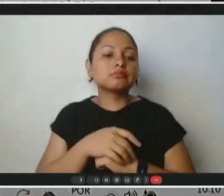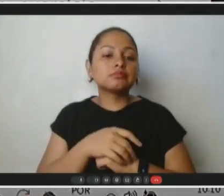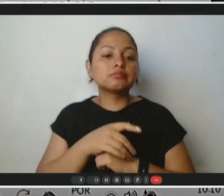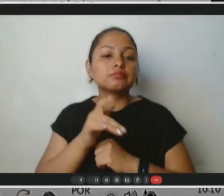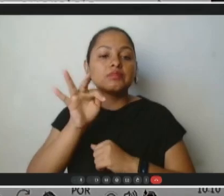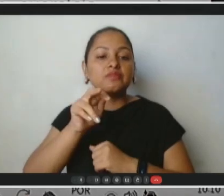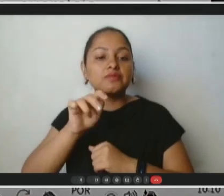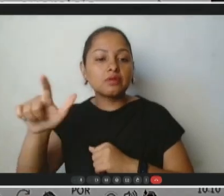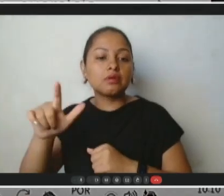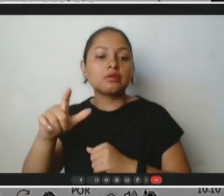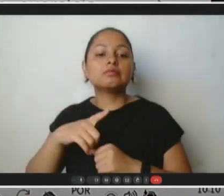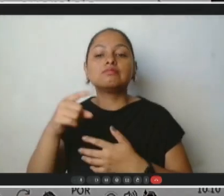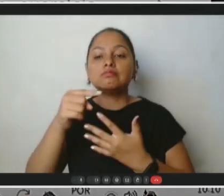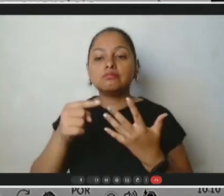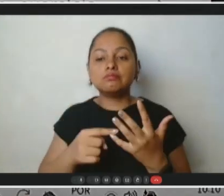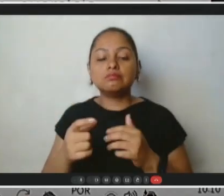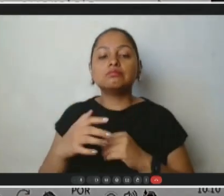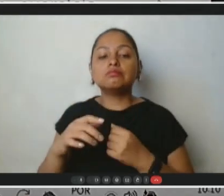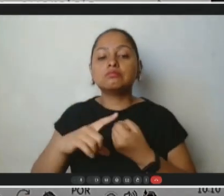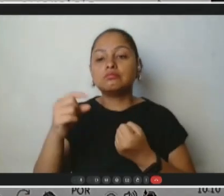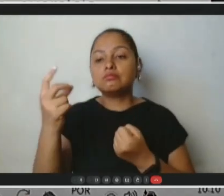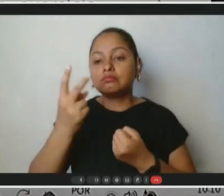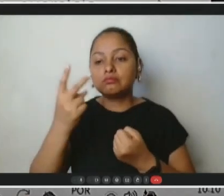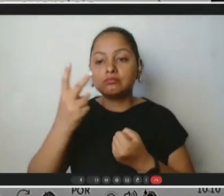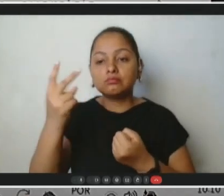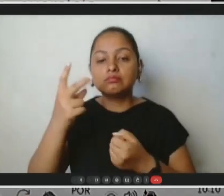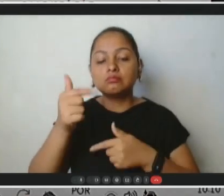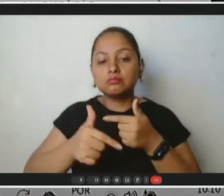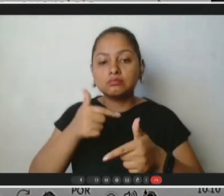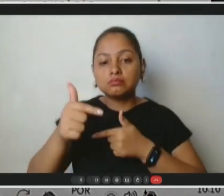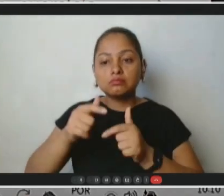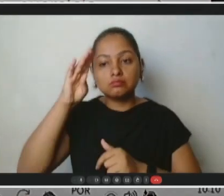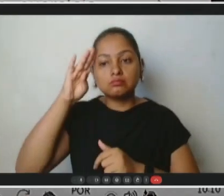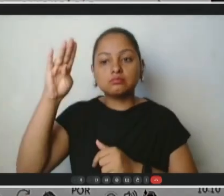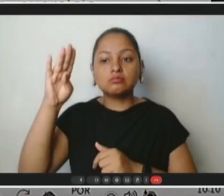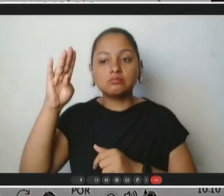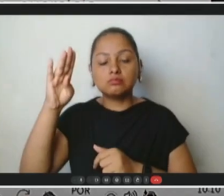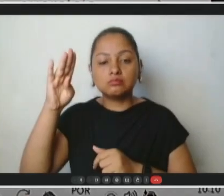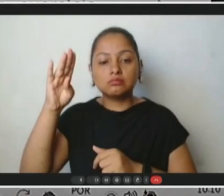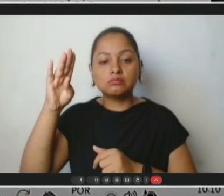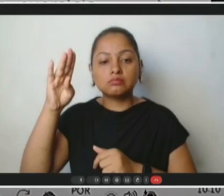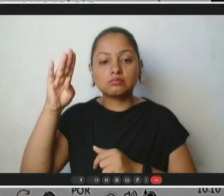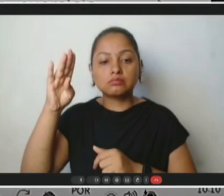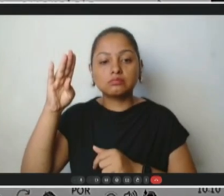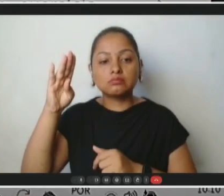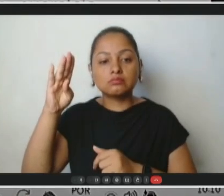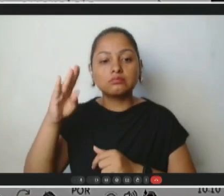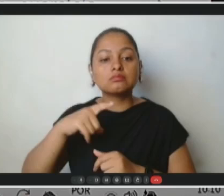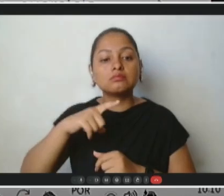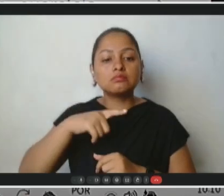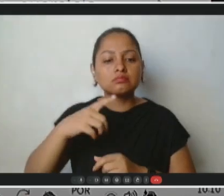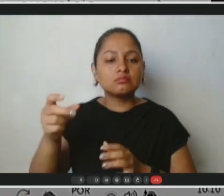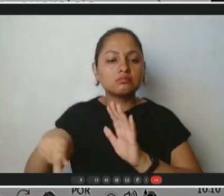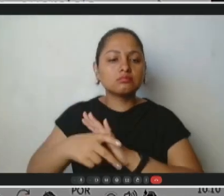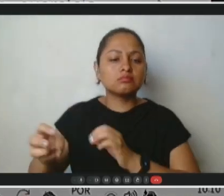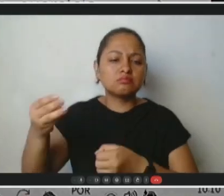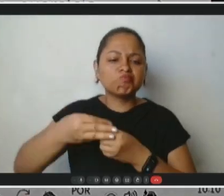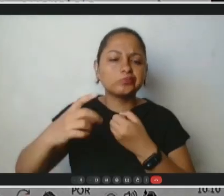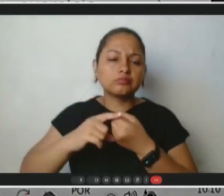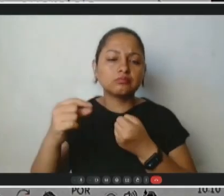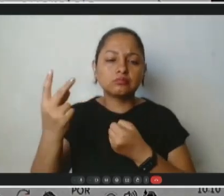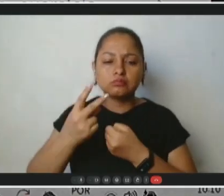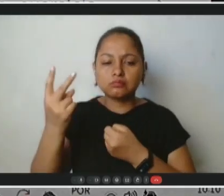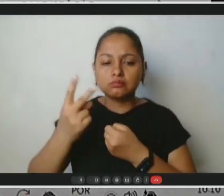finais. Capítulo 2º, ações prioritárias e metas da administração pública municipal. Artigo 2º,